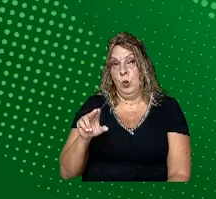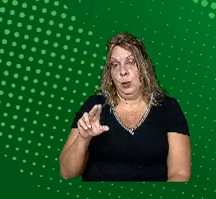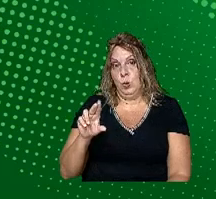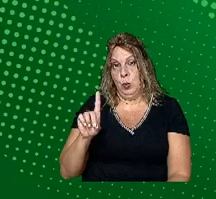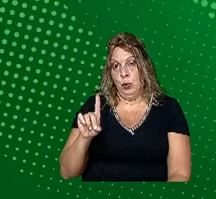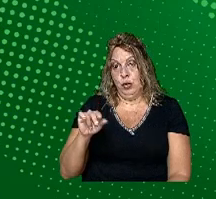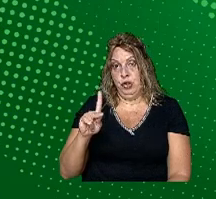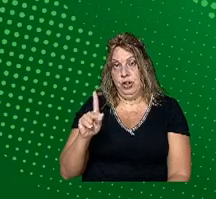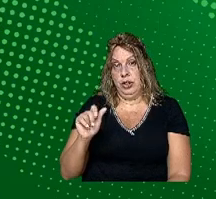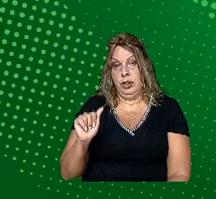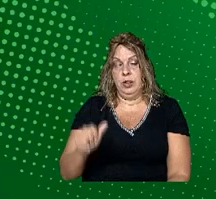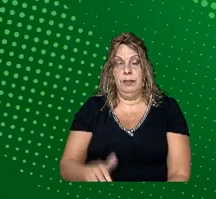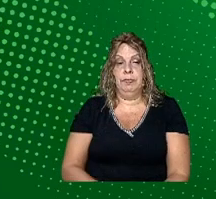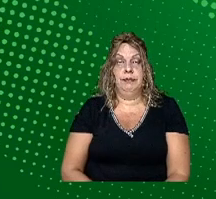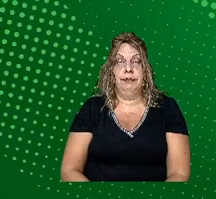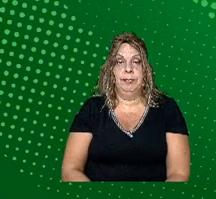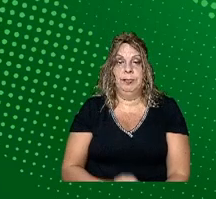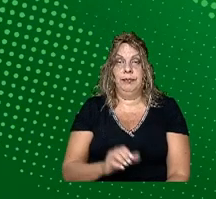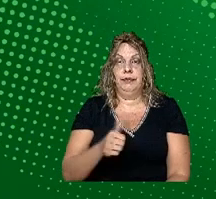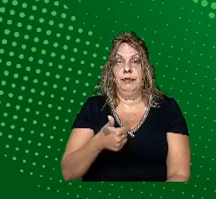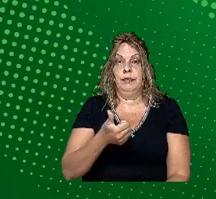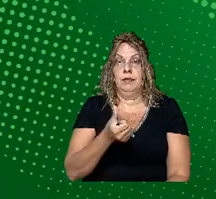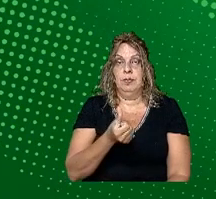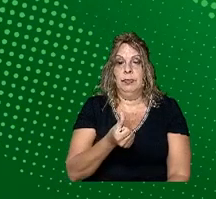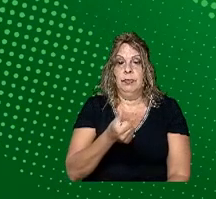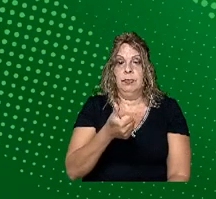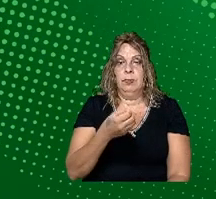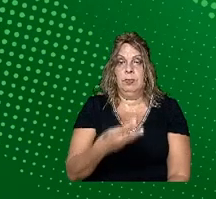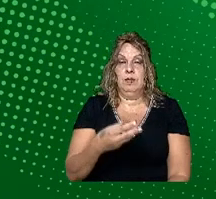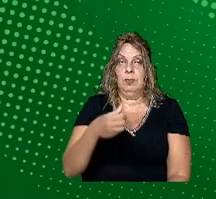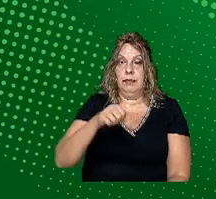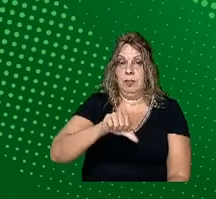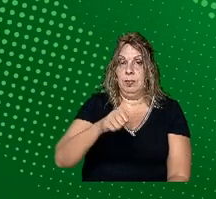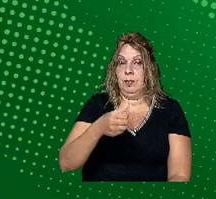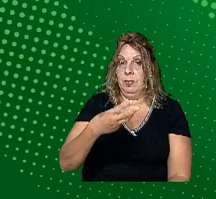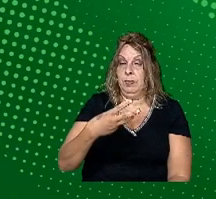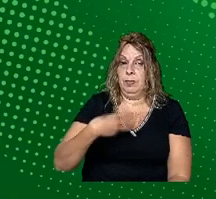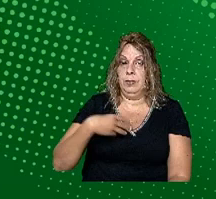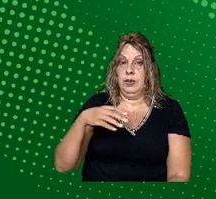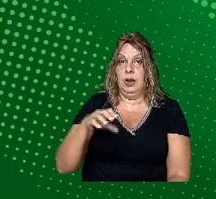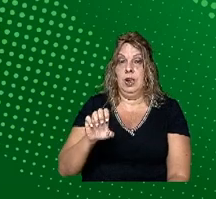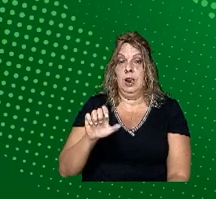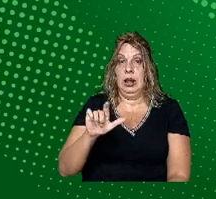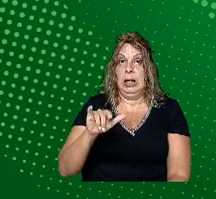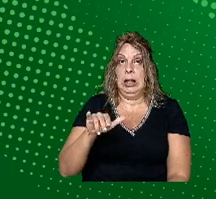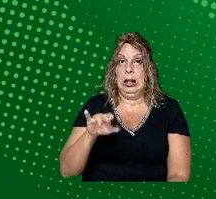Propriá. E agora, quem será? 163913,